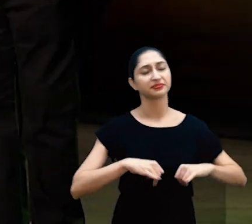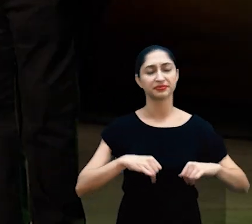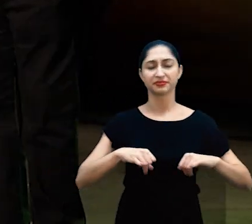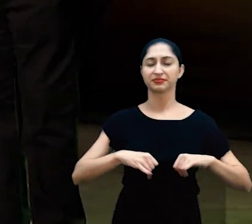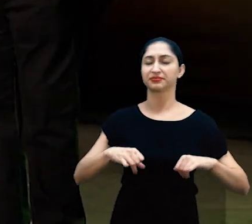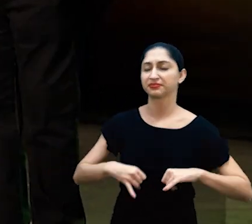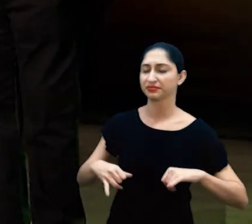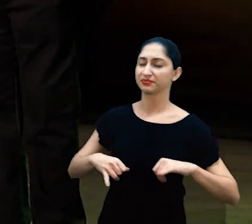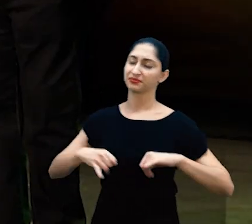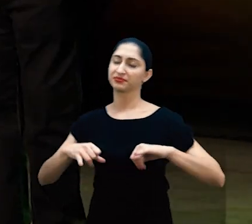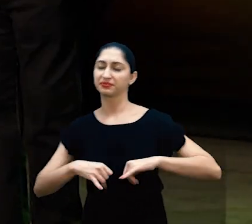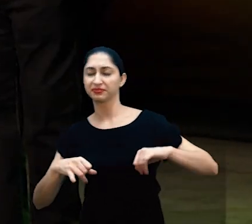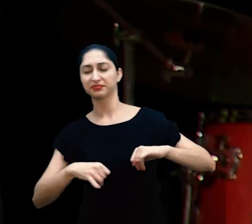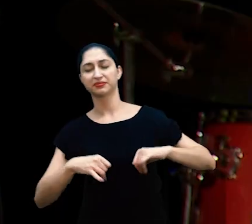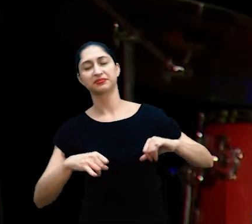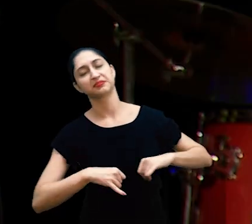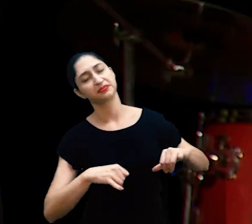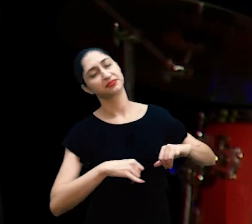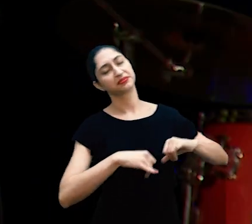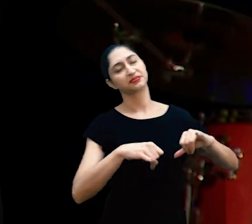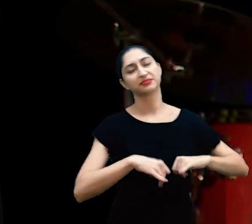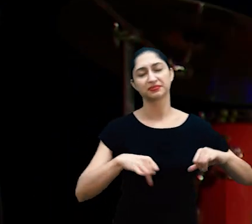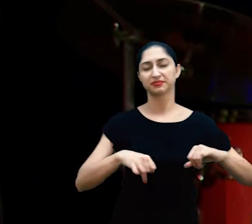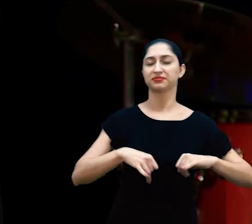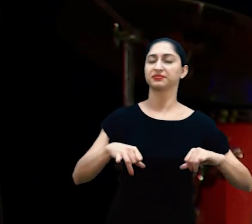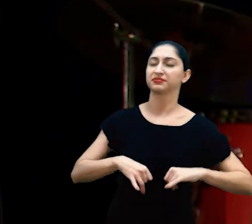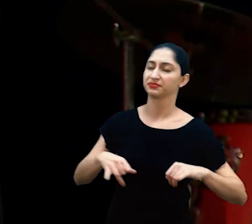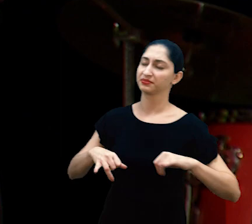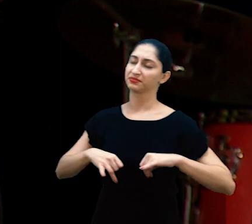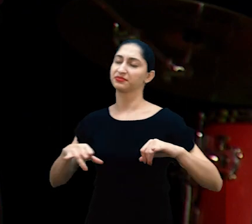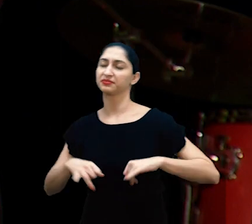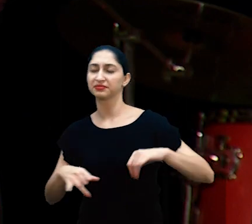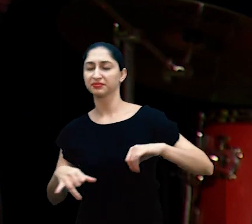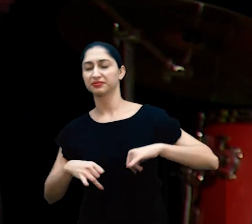Ai, essa dor, essa dor.